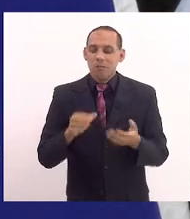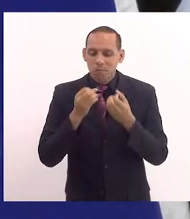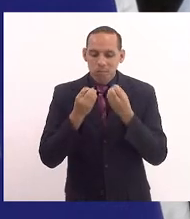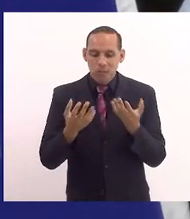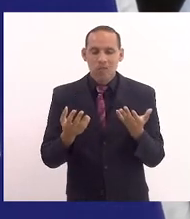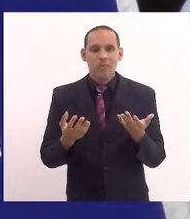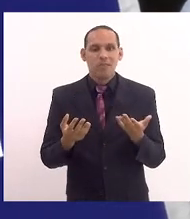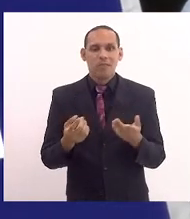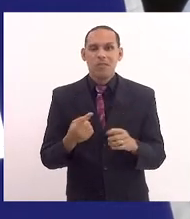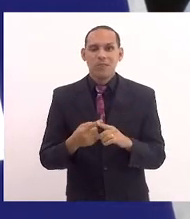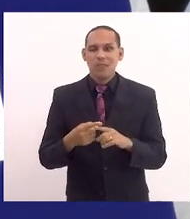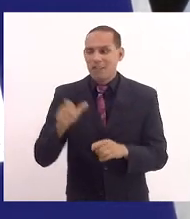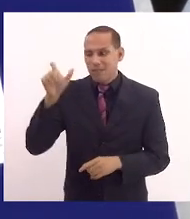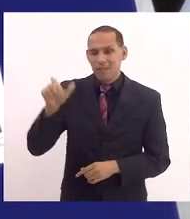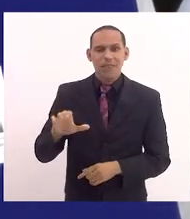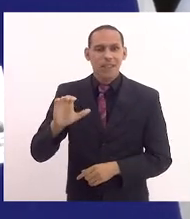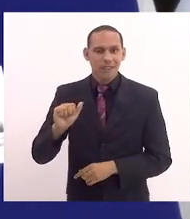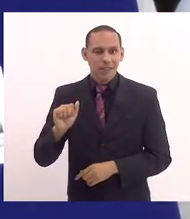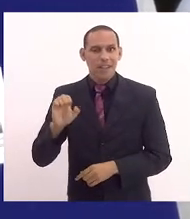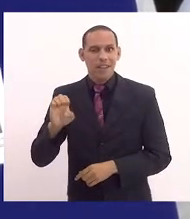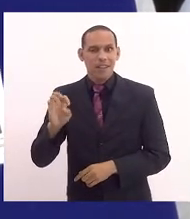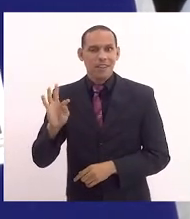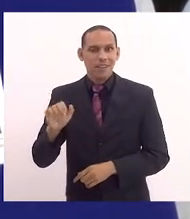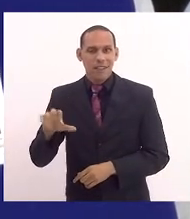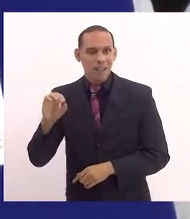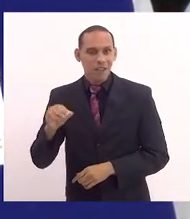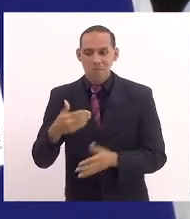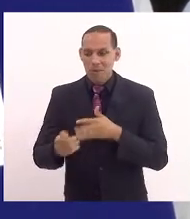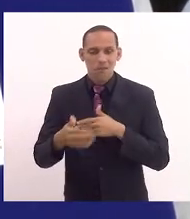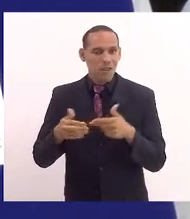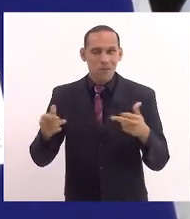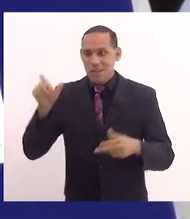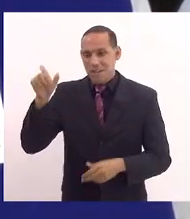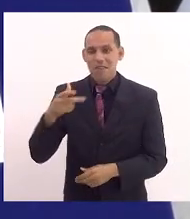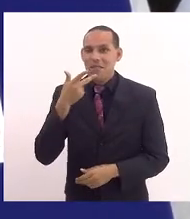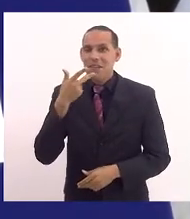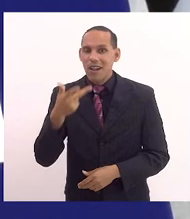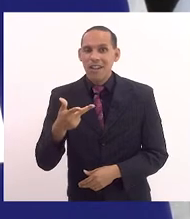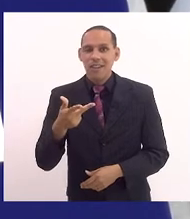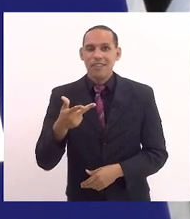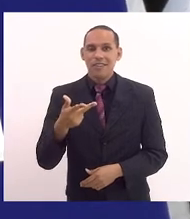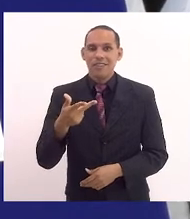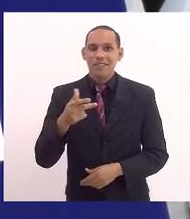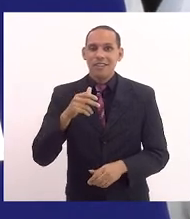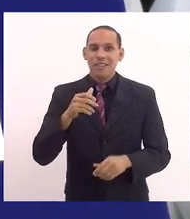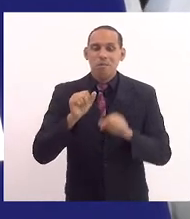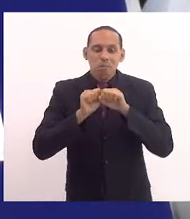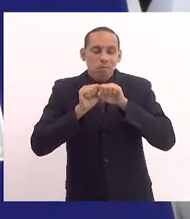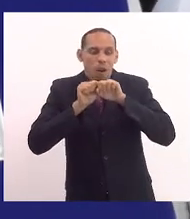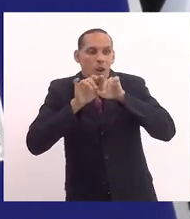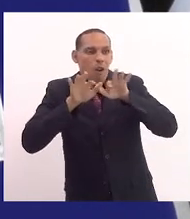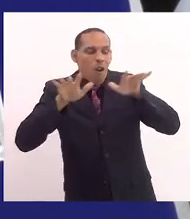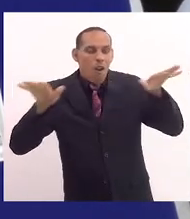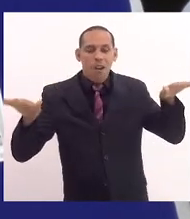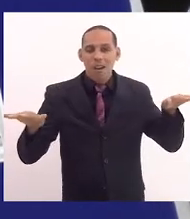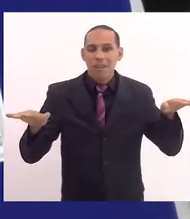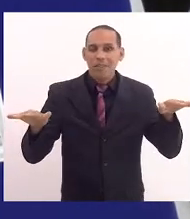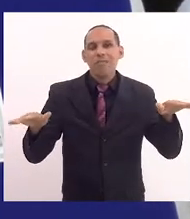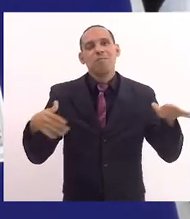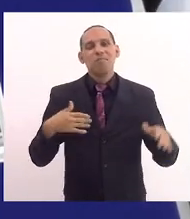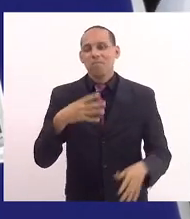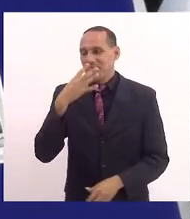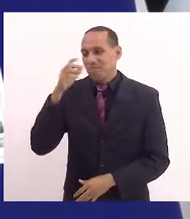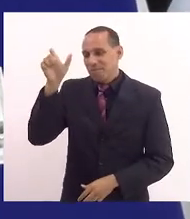porque o Caetano, né? Qualquer coisa que o Caetano fale, dá uma repercussão imensa. E além de ser meu